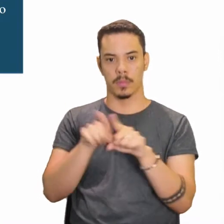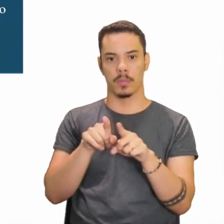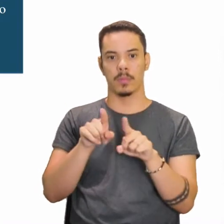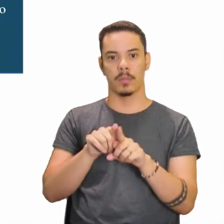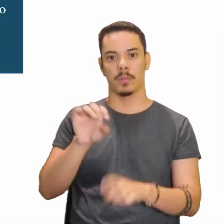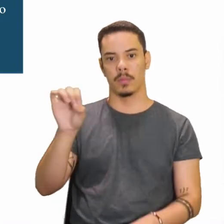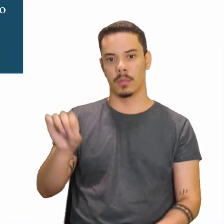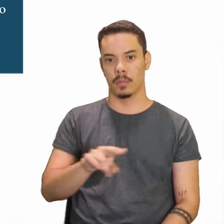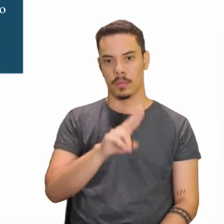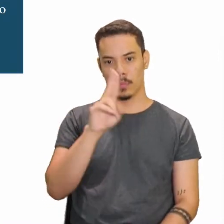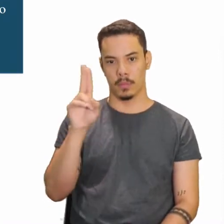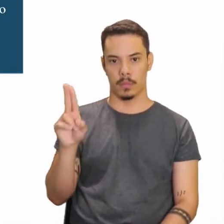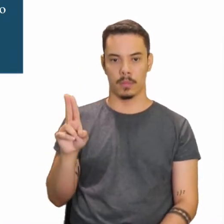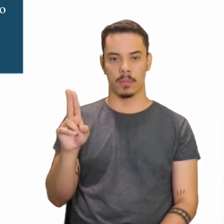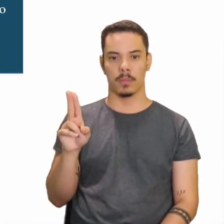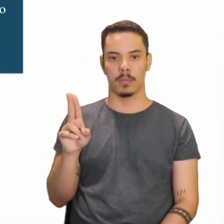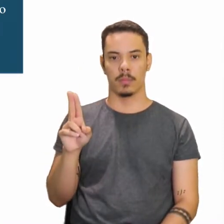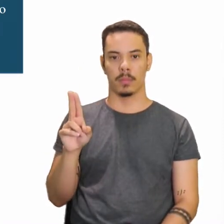estilístico